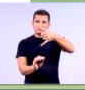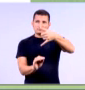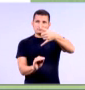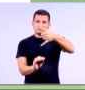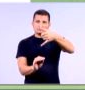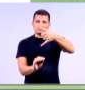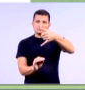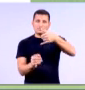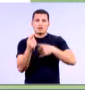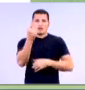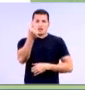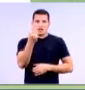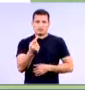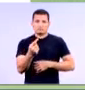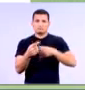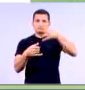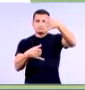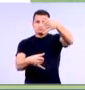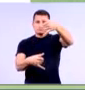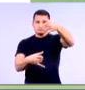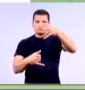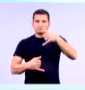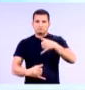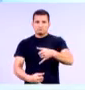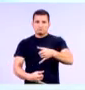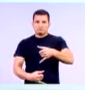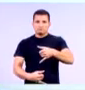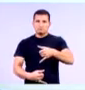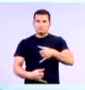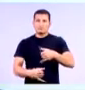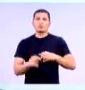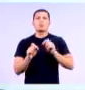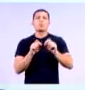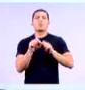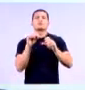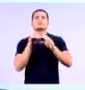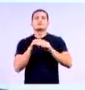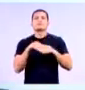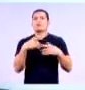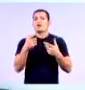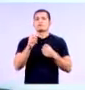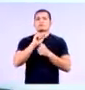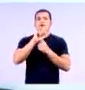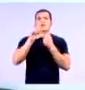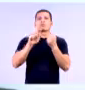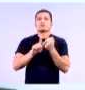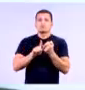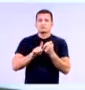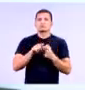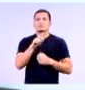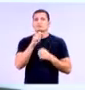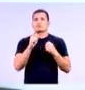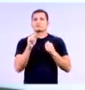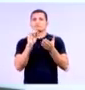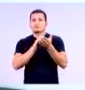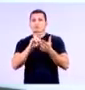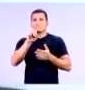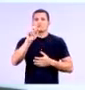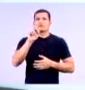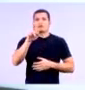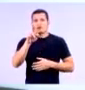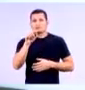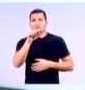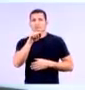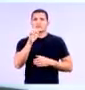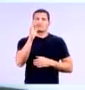de cada método. E o que vai ser desenvolvido lá? Gente, imagina como sendo um algoritmo completo. Lá você vai poder declarar variável, lá você vai poder fazer